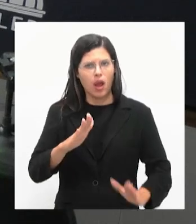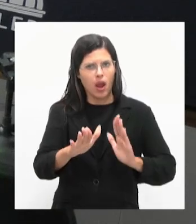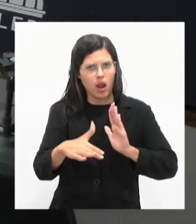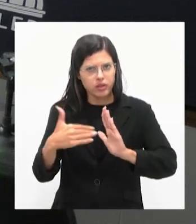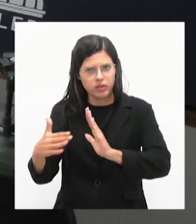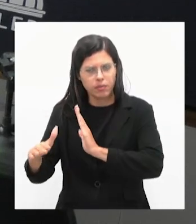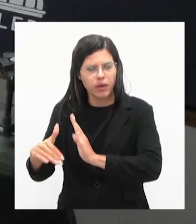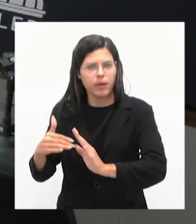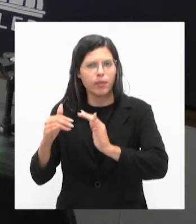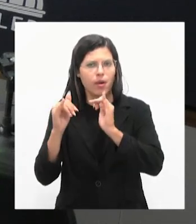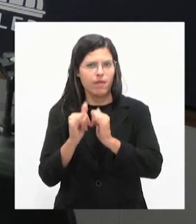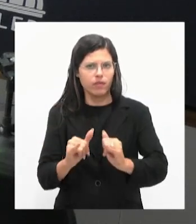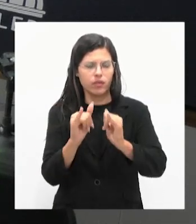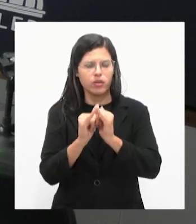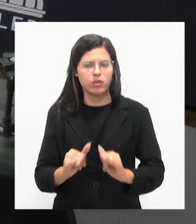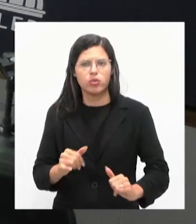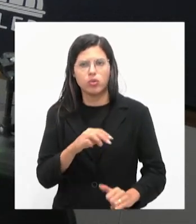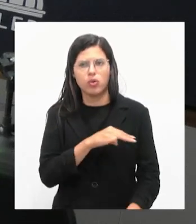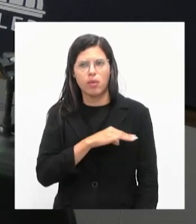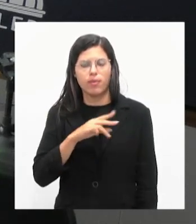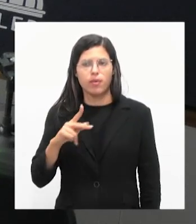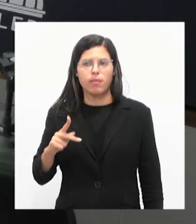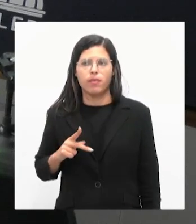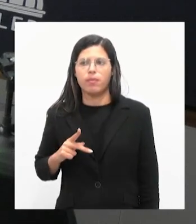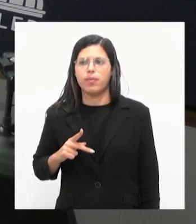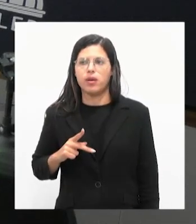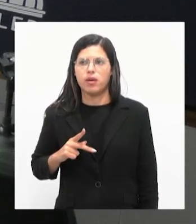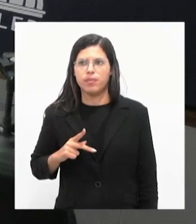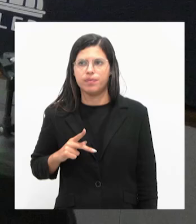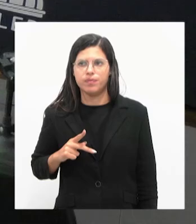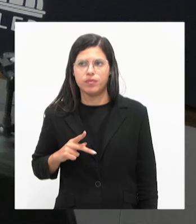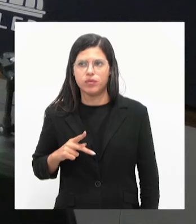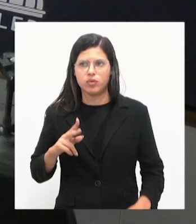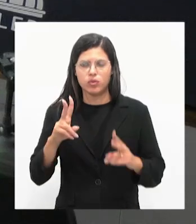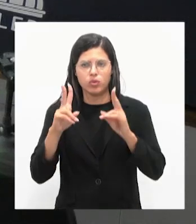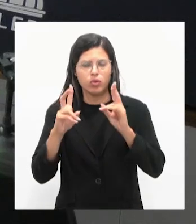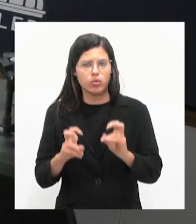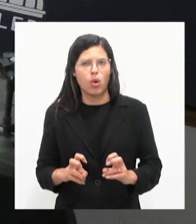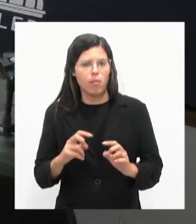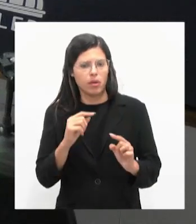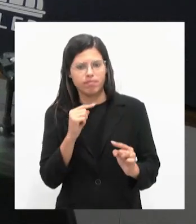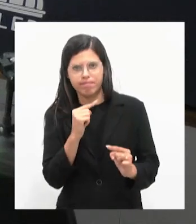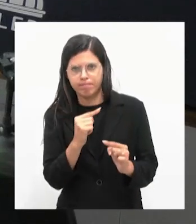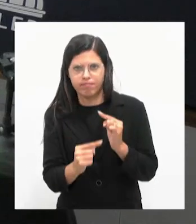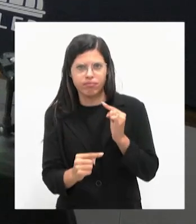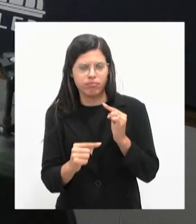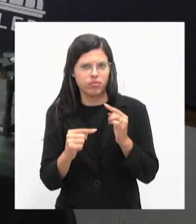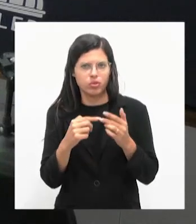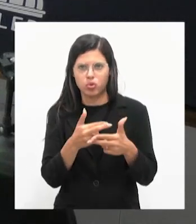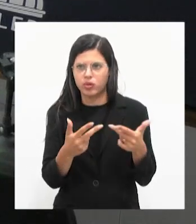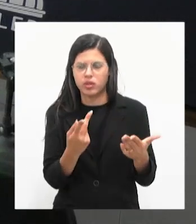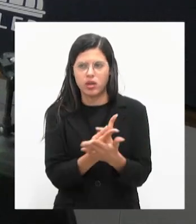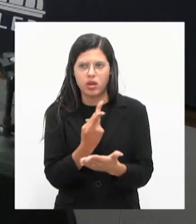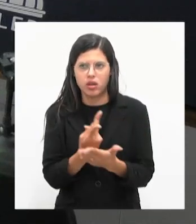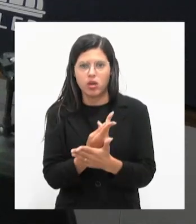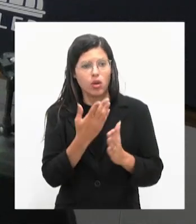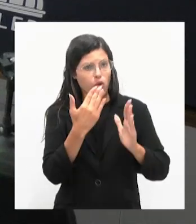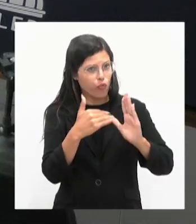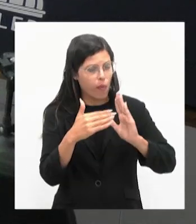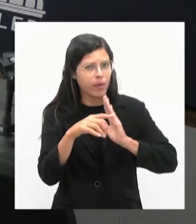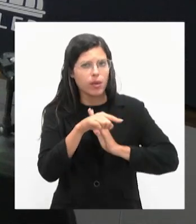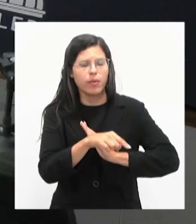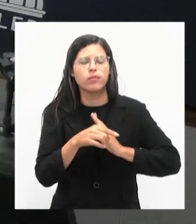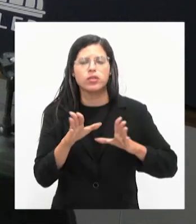recebemos notícias do MP informando de irregularidades, né? Eu vou encaminhar para o senhor, para a